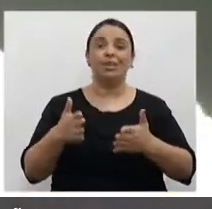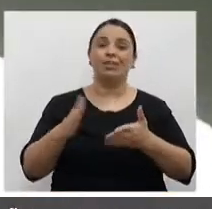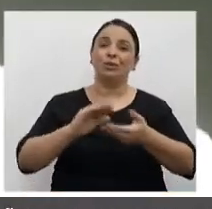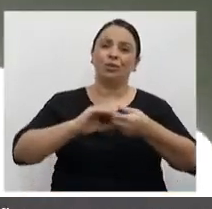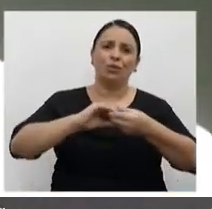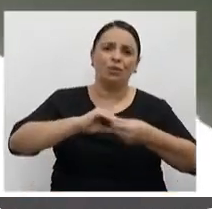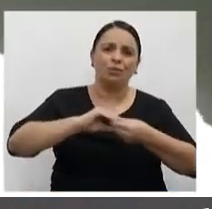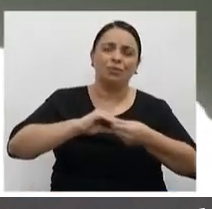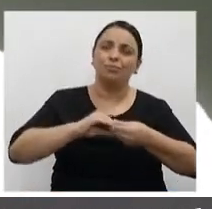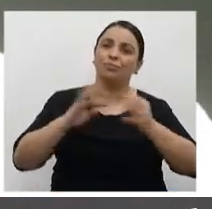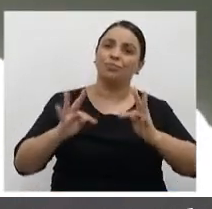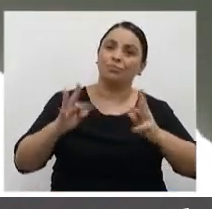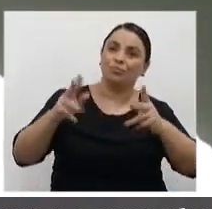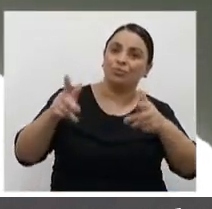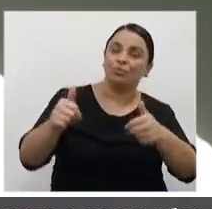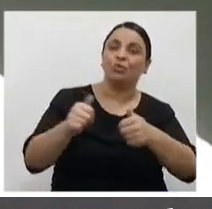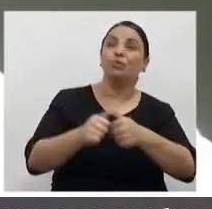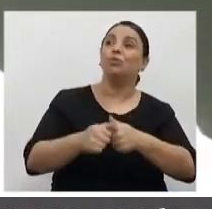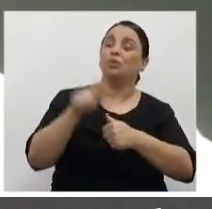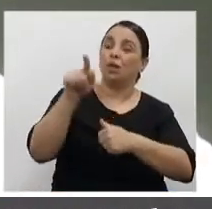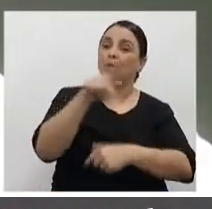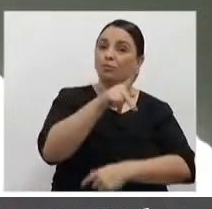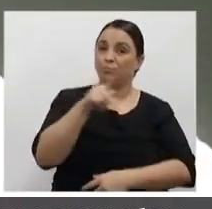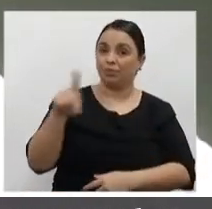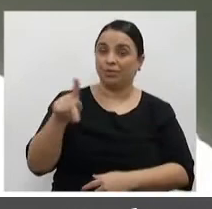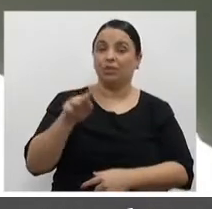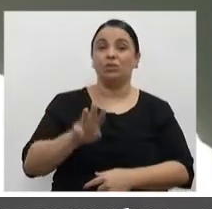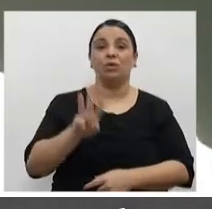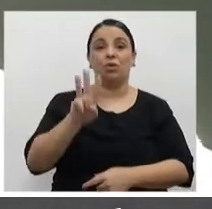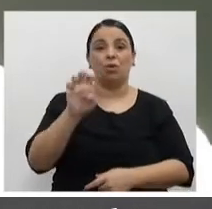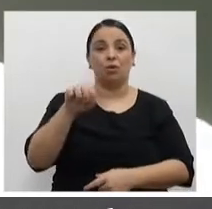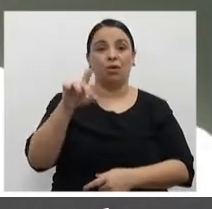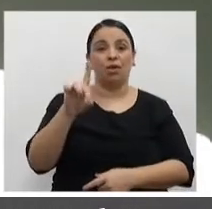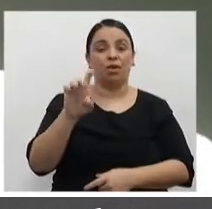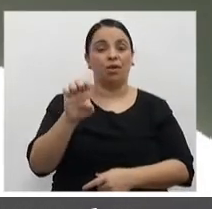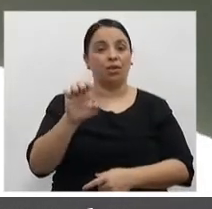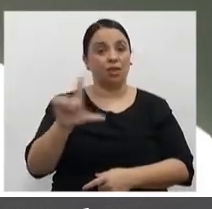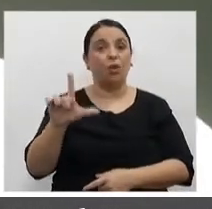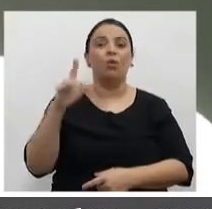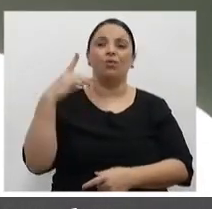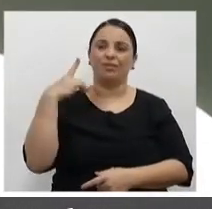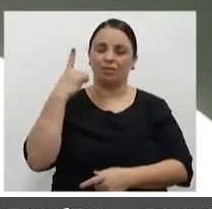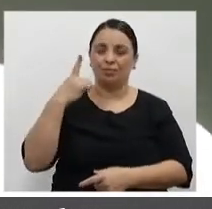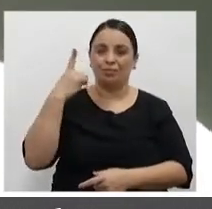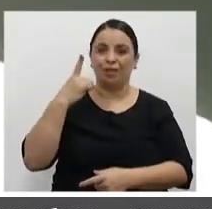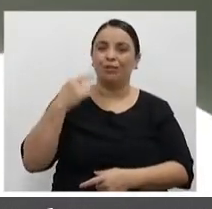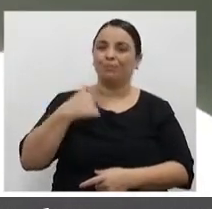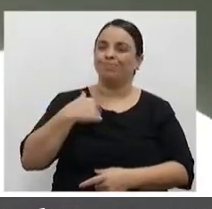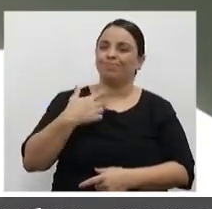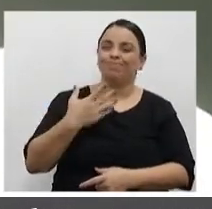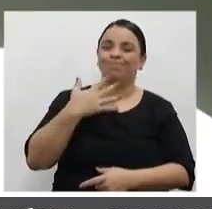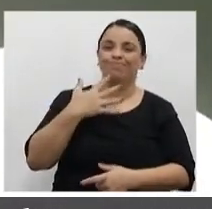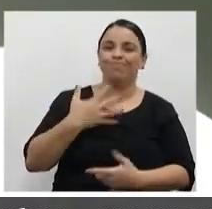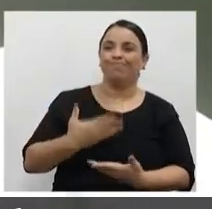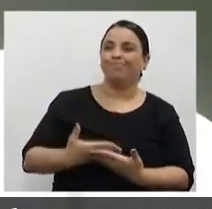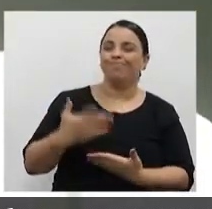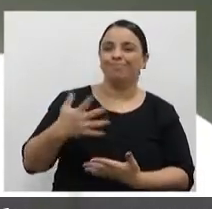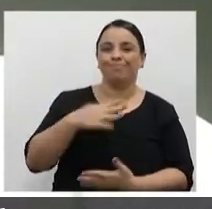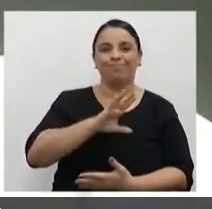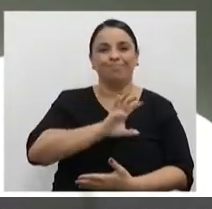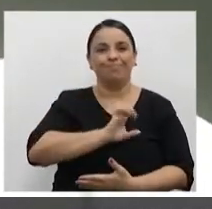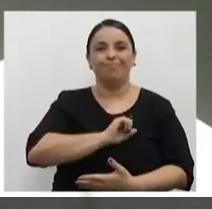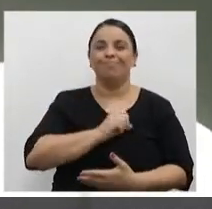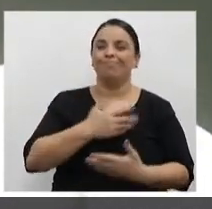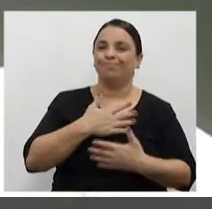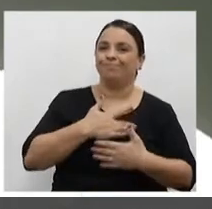todos, e ao senhor presidente, deputado Wendel Mesquita. Tenho uma admiração e um apreço grande